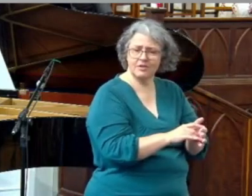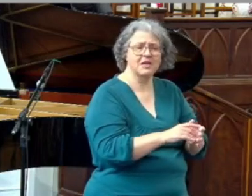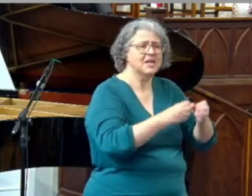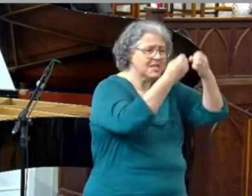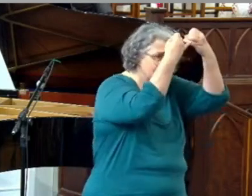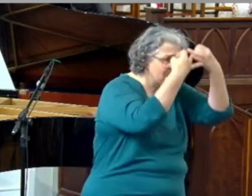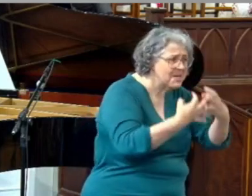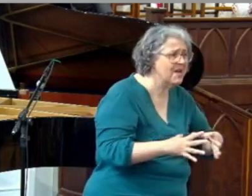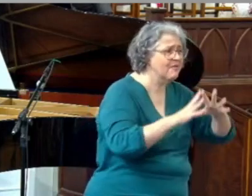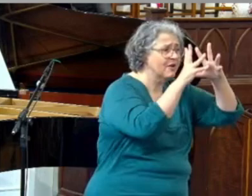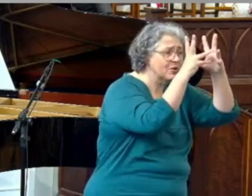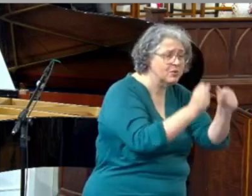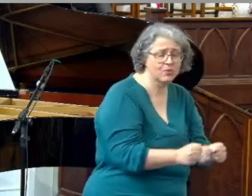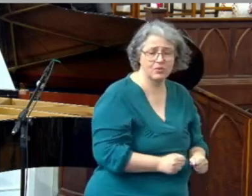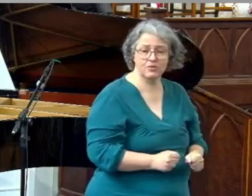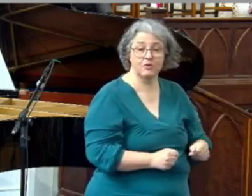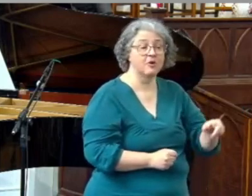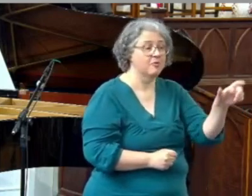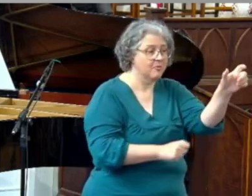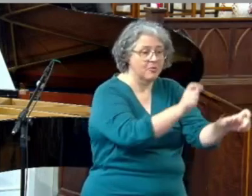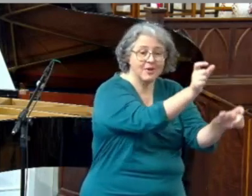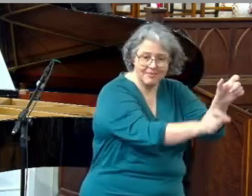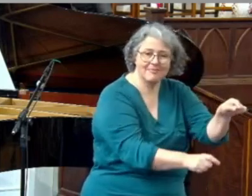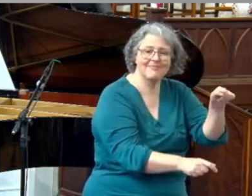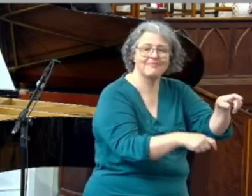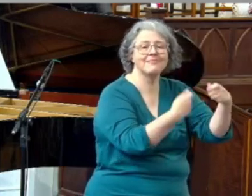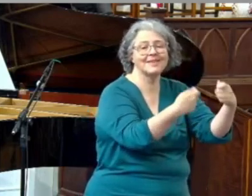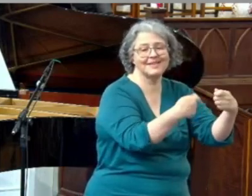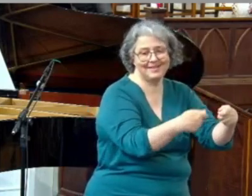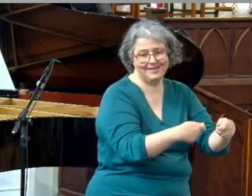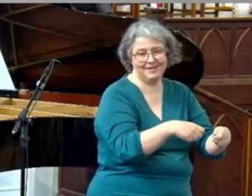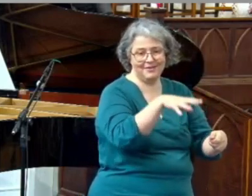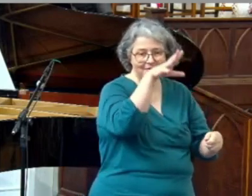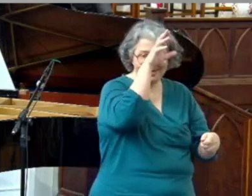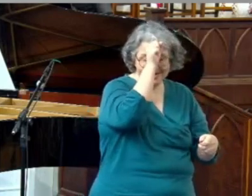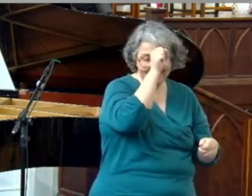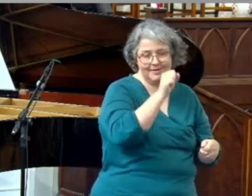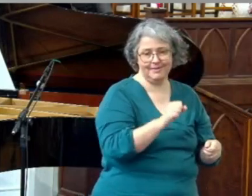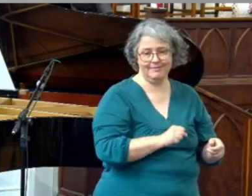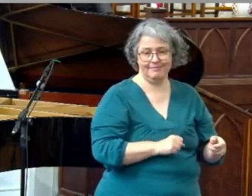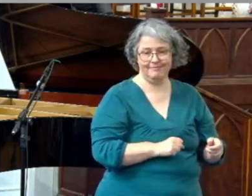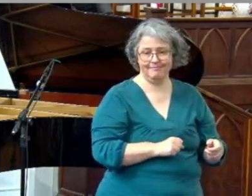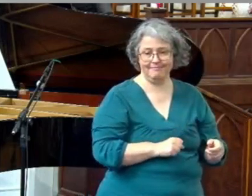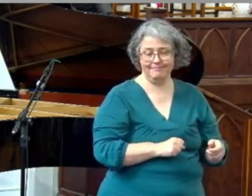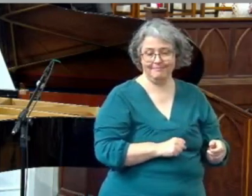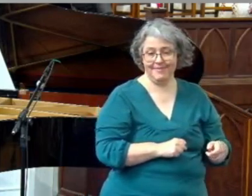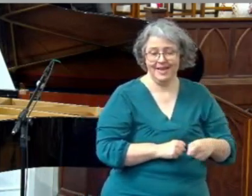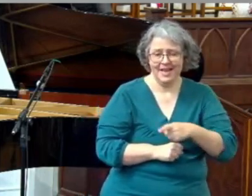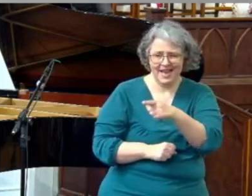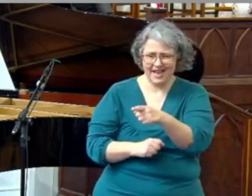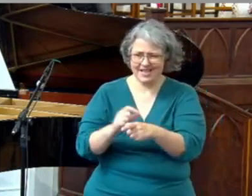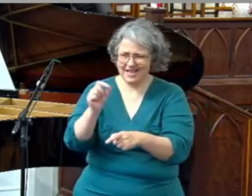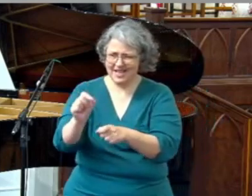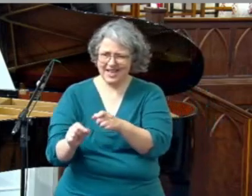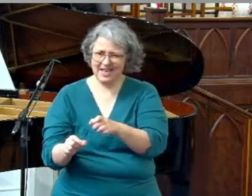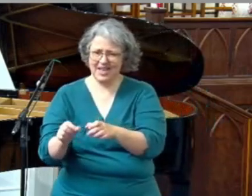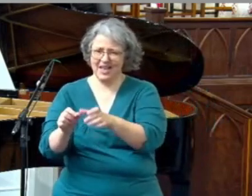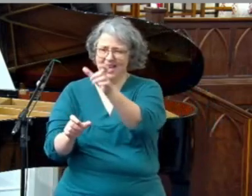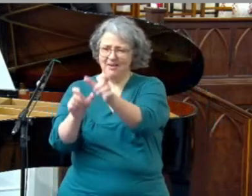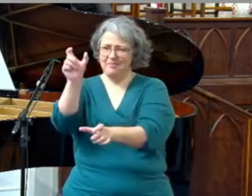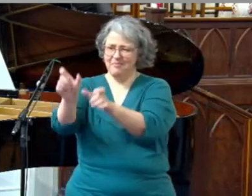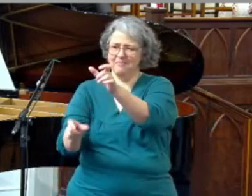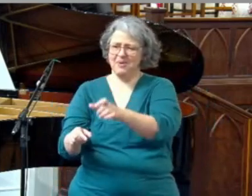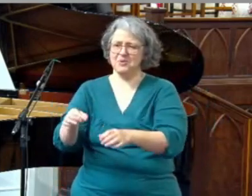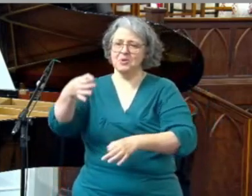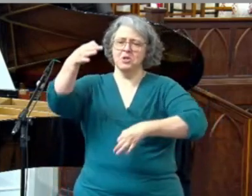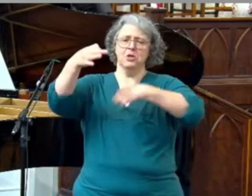Cristo não está ensinando que devemos rotular as pessoas de cães e porcos,